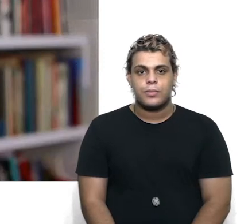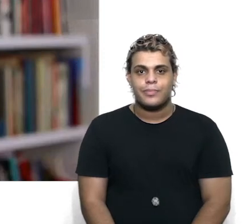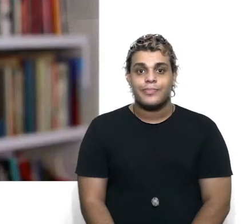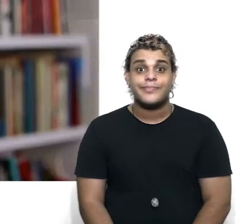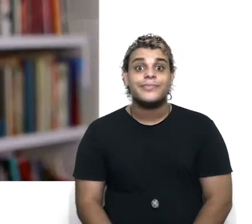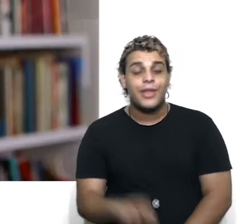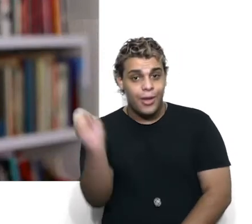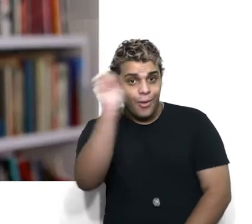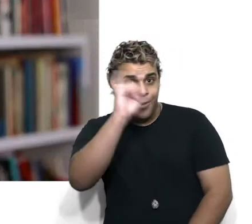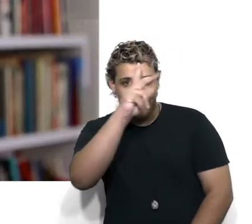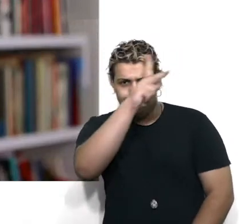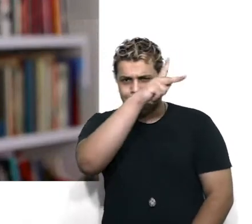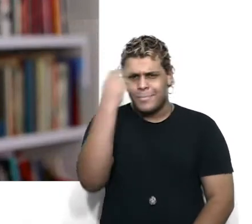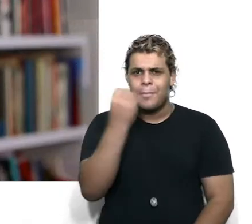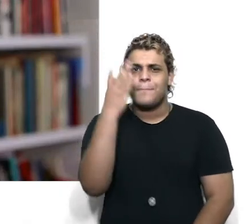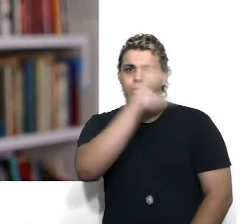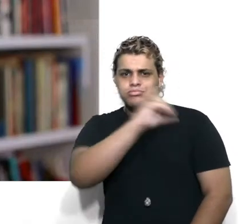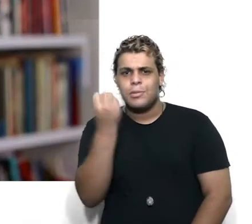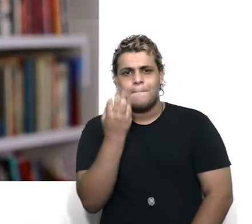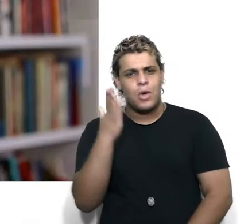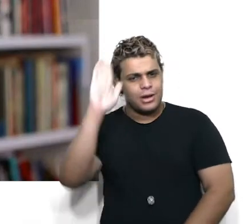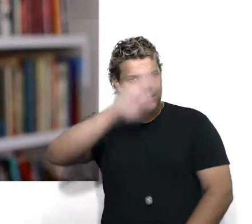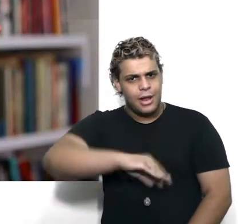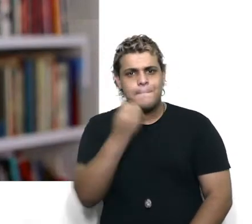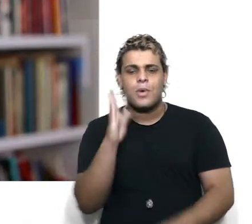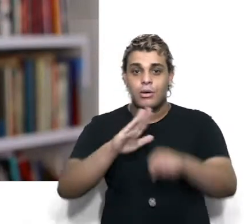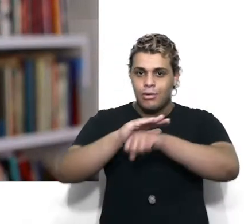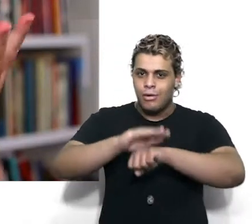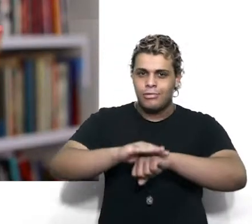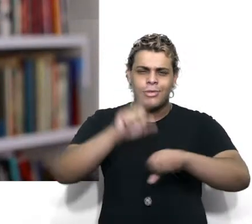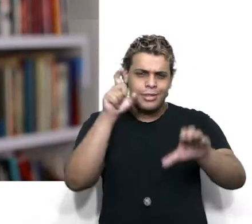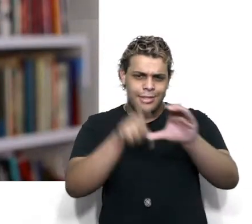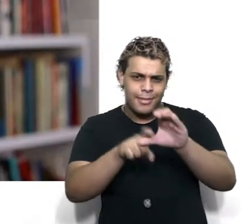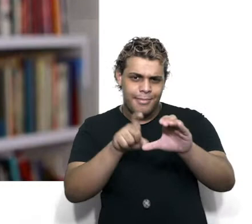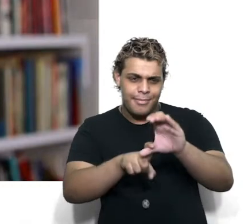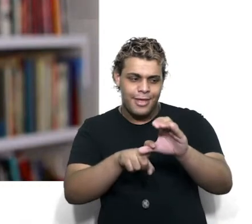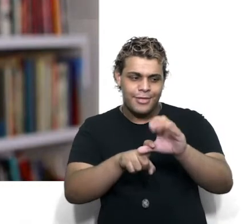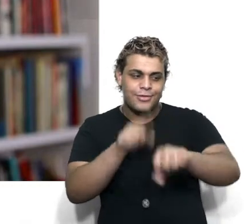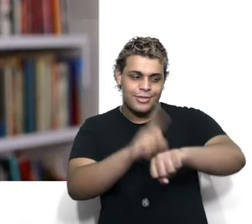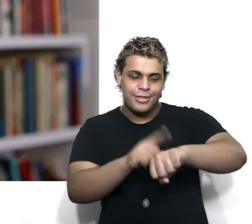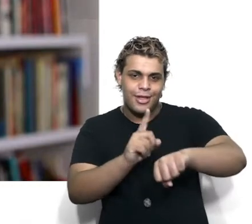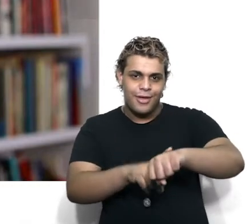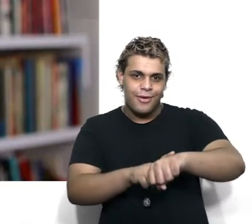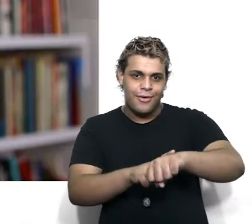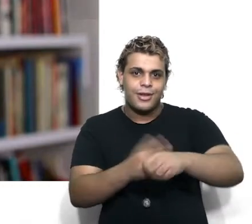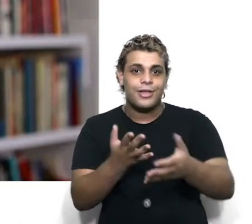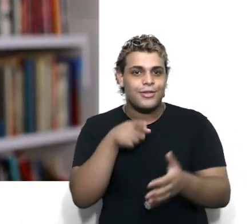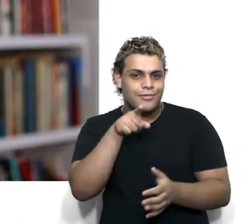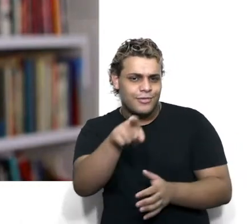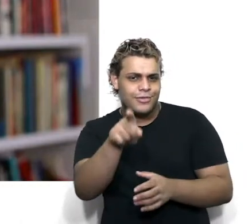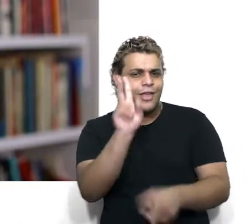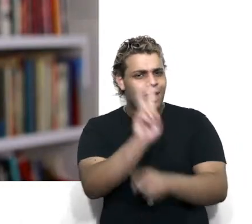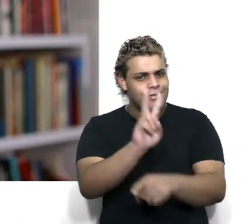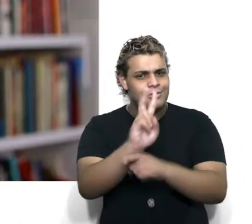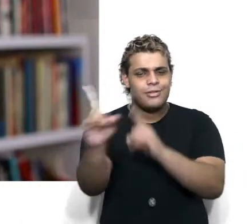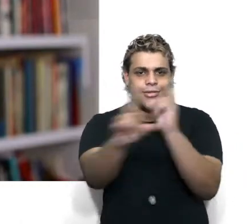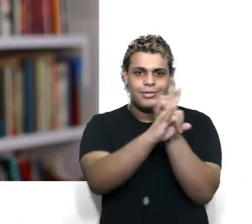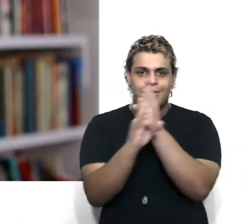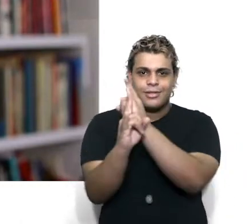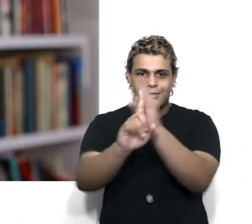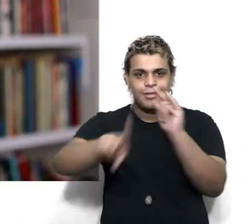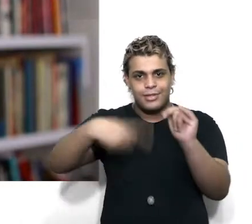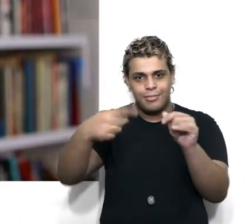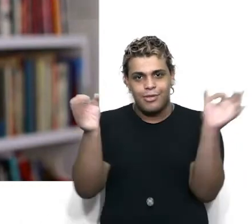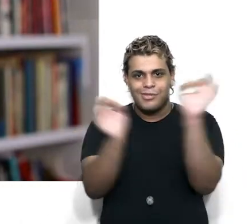Olá, gente. Bom dia, boa tarde, boa noite. Depende da hora do dia, da noite, de que você assistir essa live logo depois